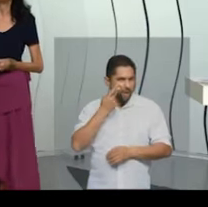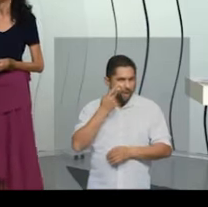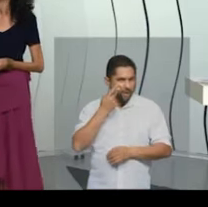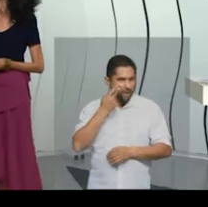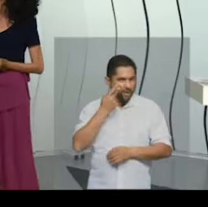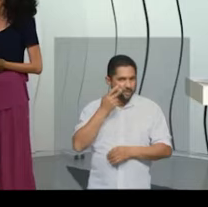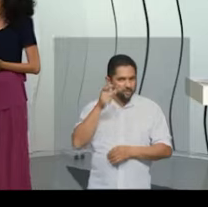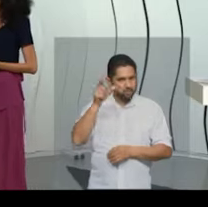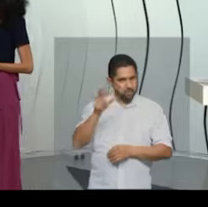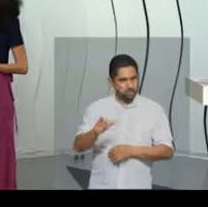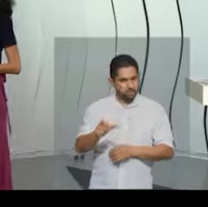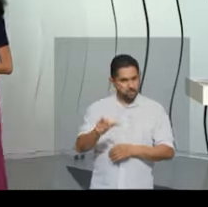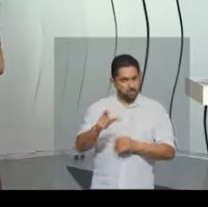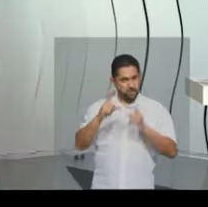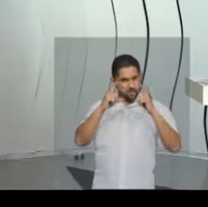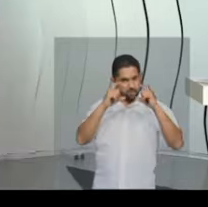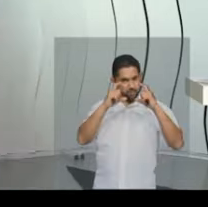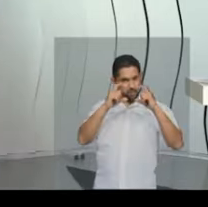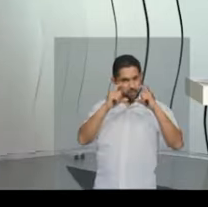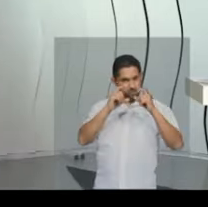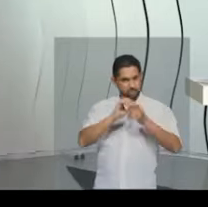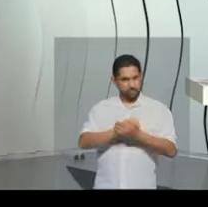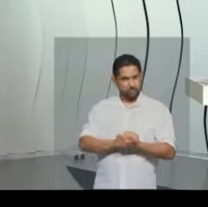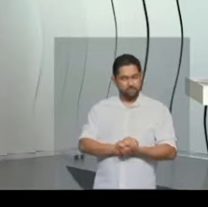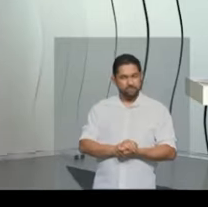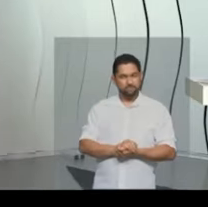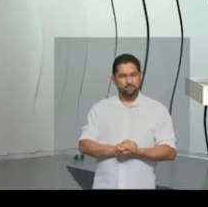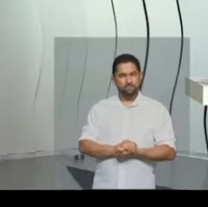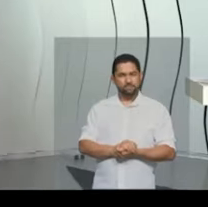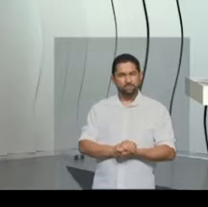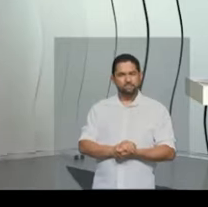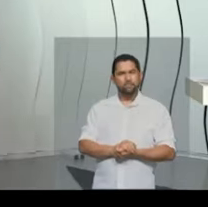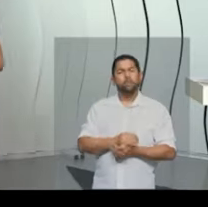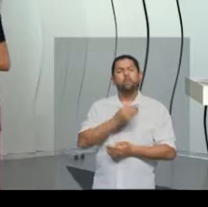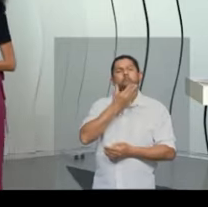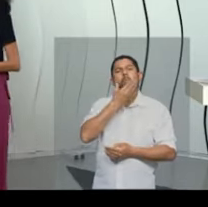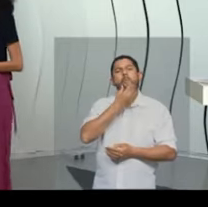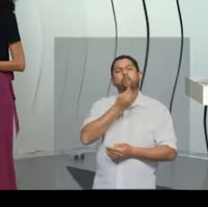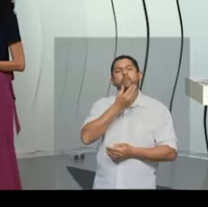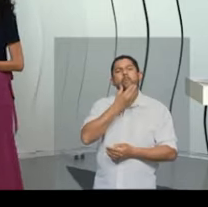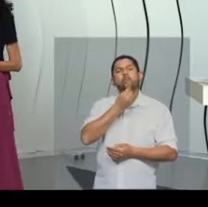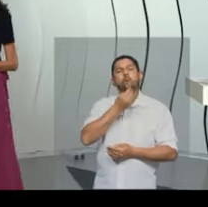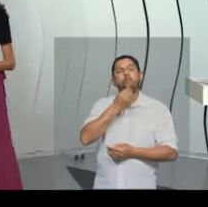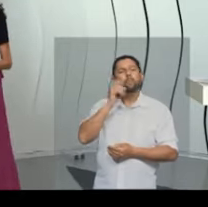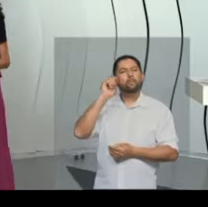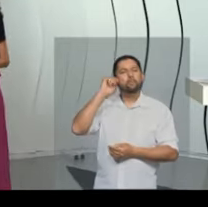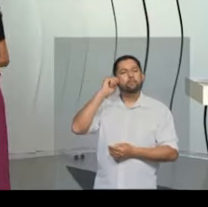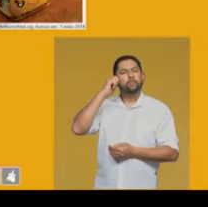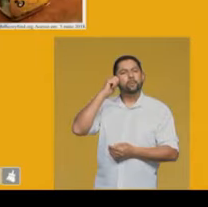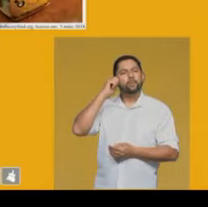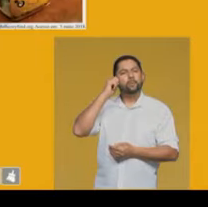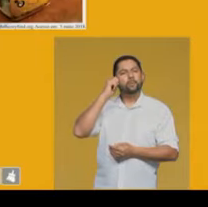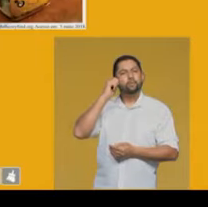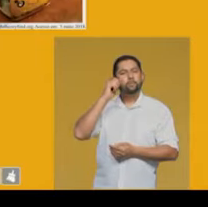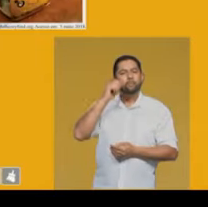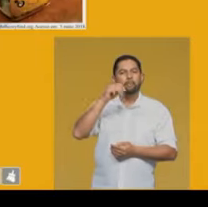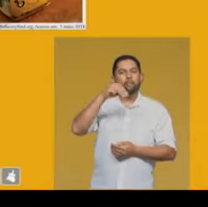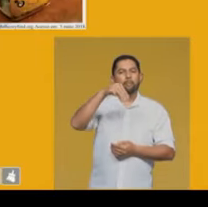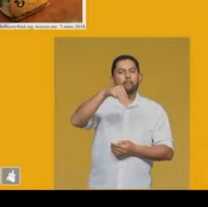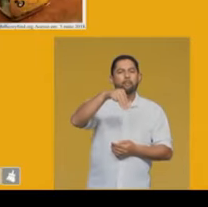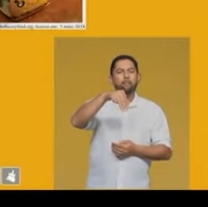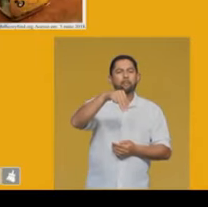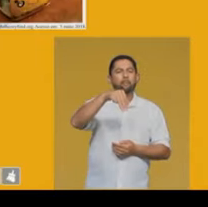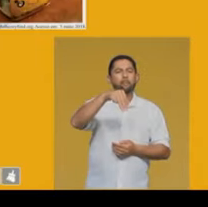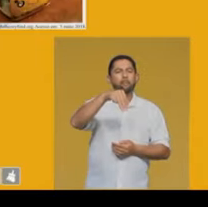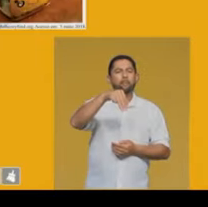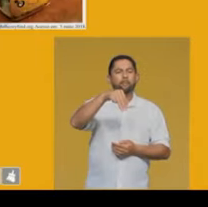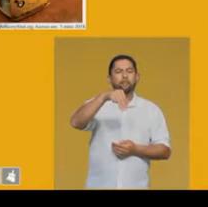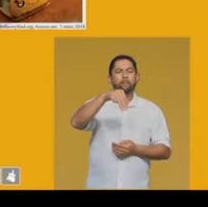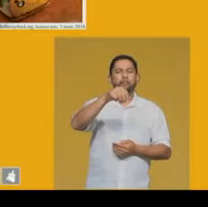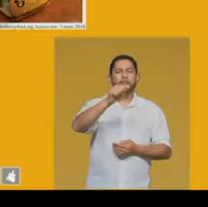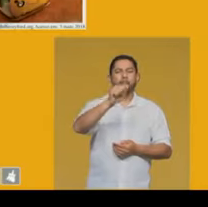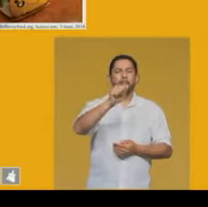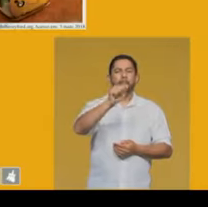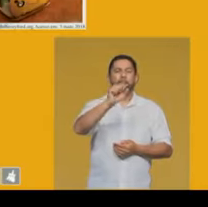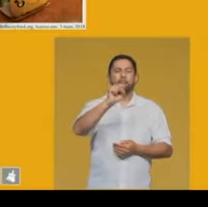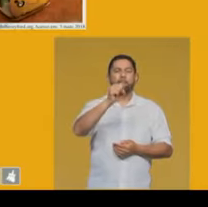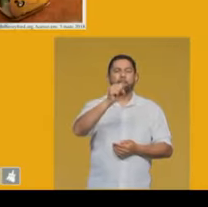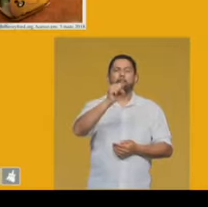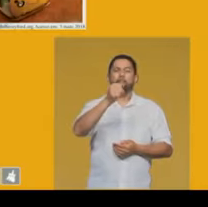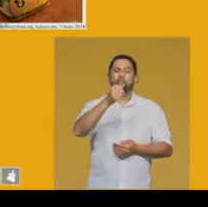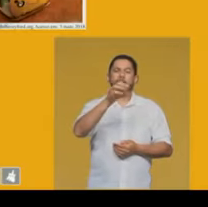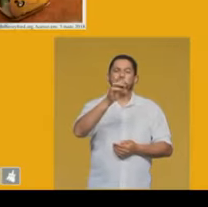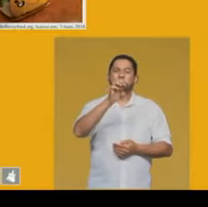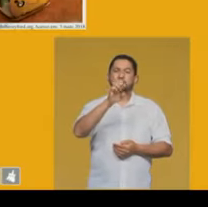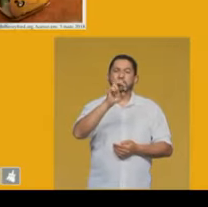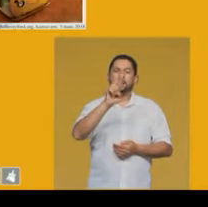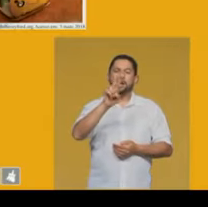fotografia. Lá no fundo está Martin Luther King. Esse é um exemplo de questão